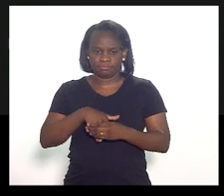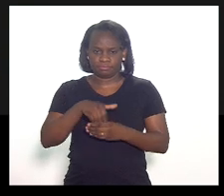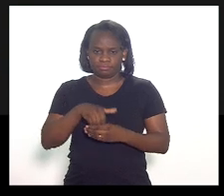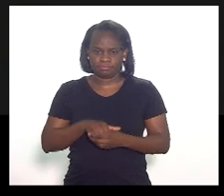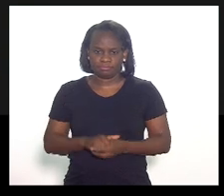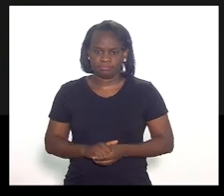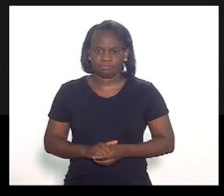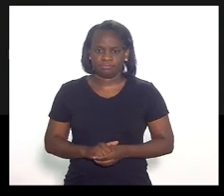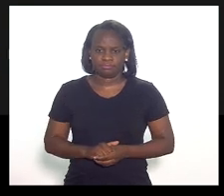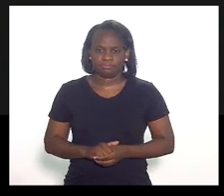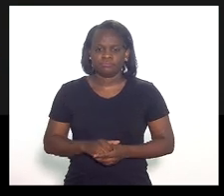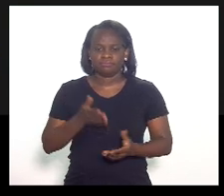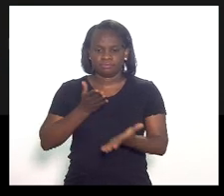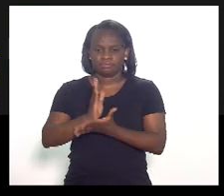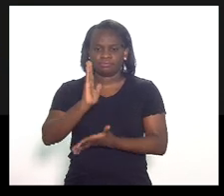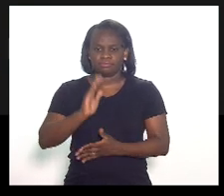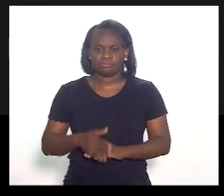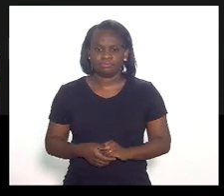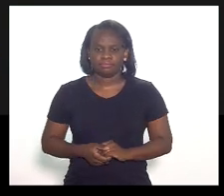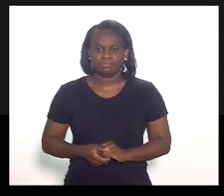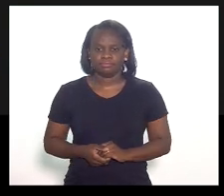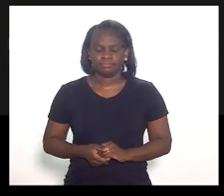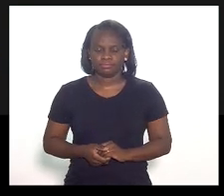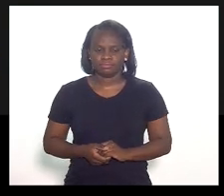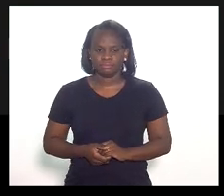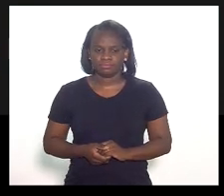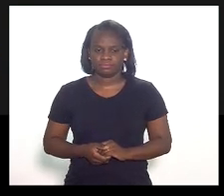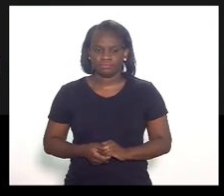votação, aprovado.